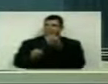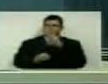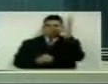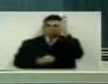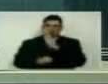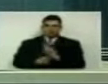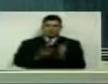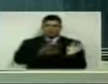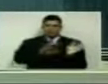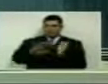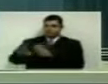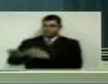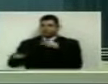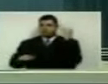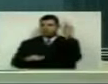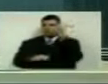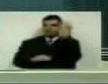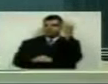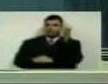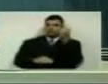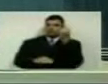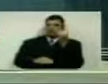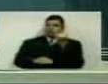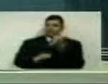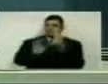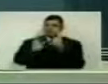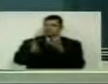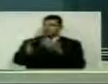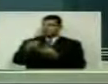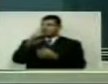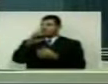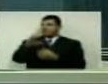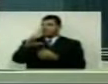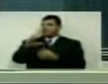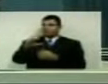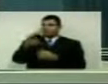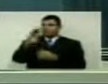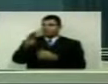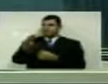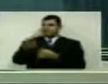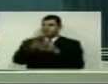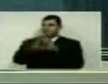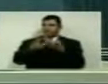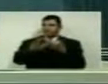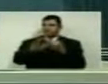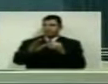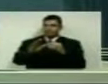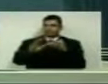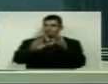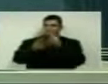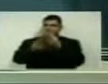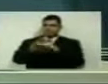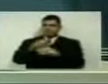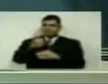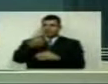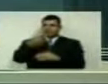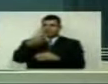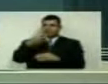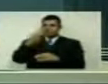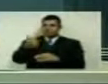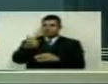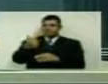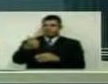Brasil deu passos importantes com a aprovação da Lei Complementar número 131,